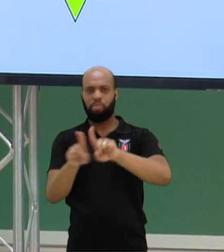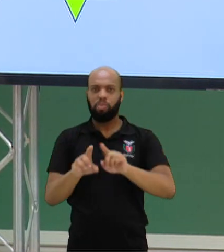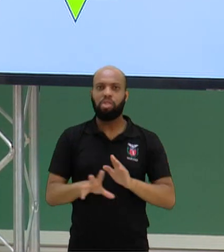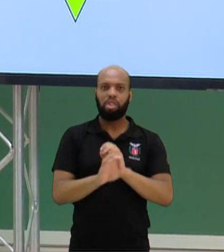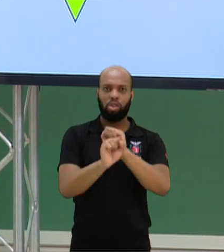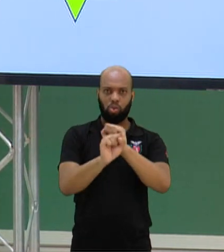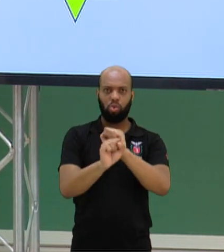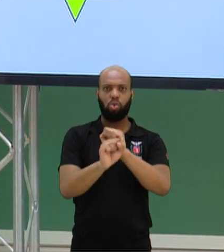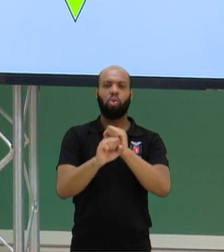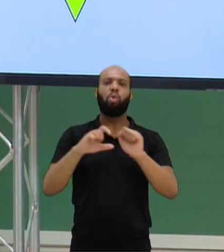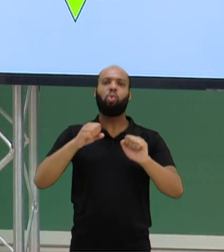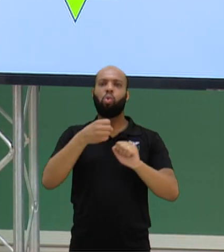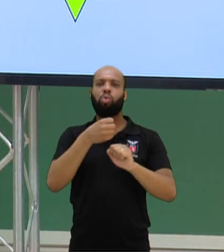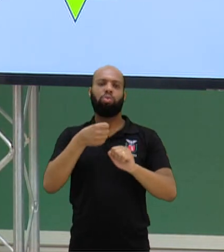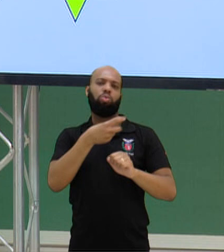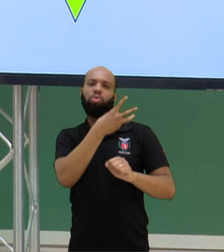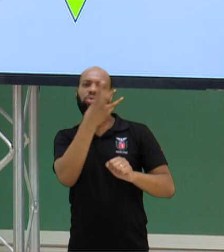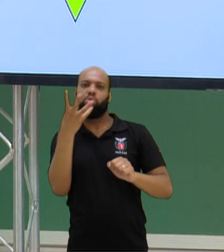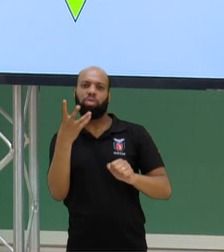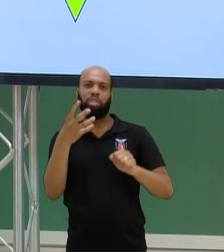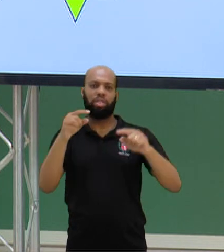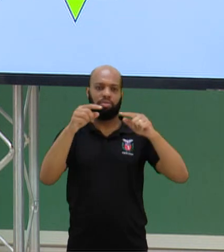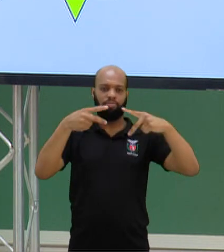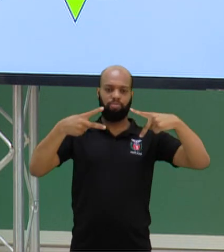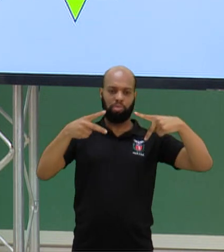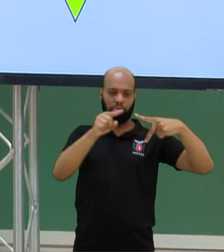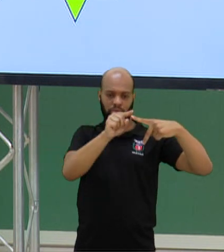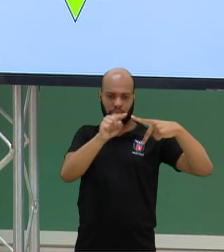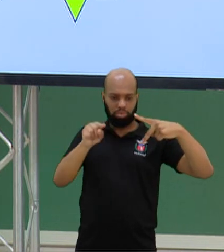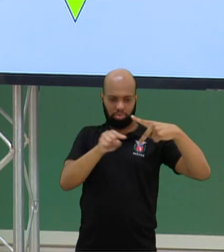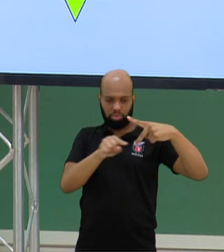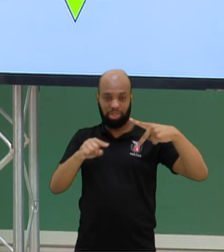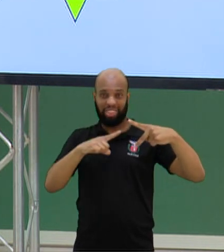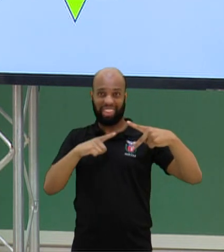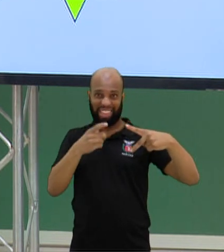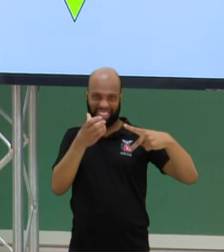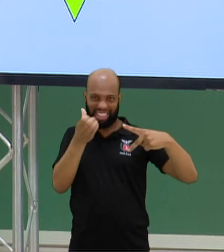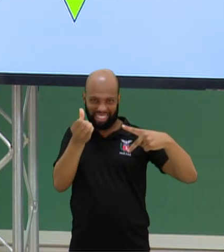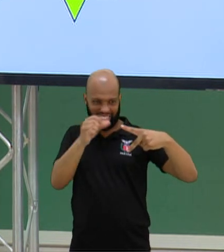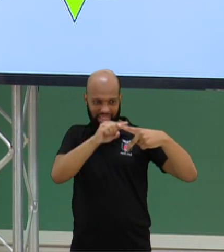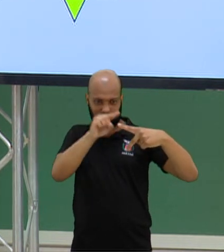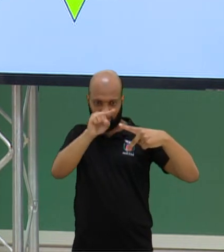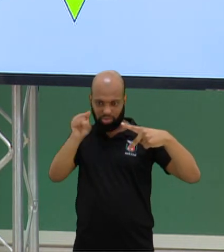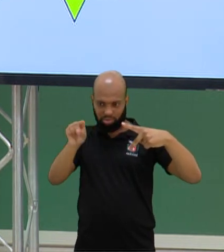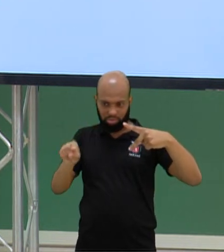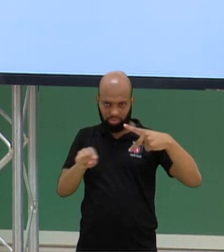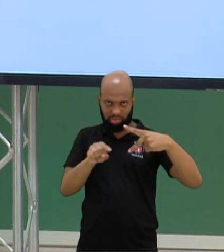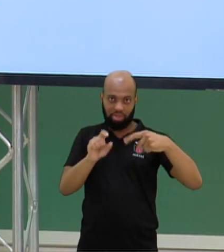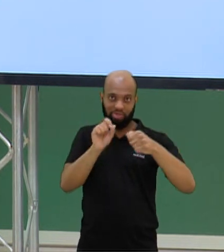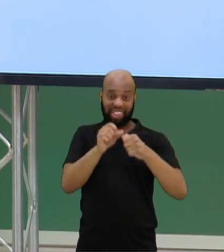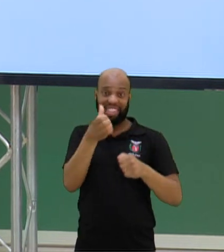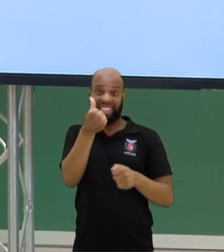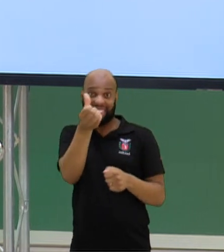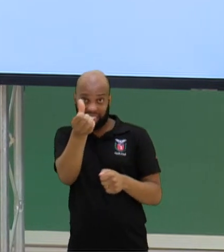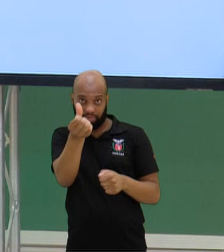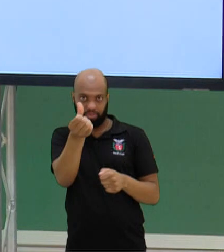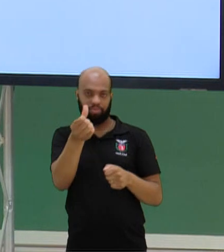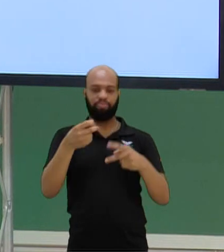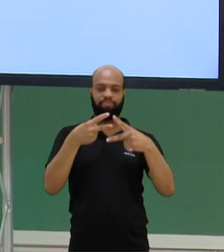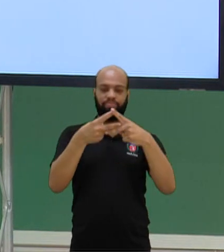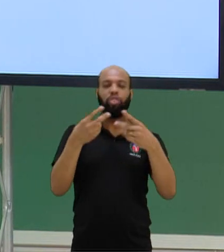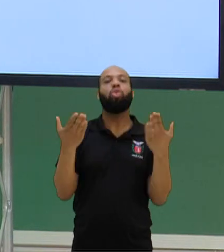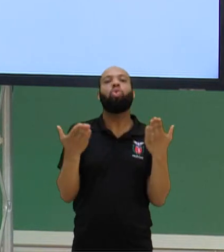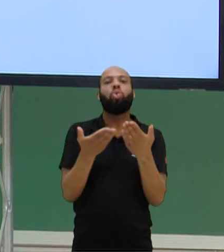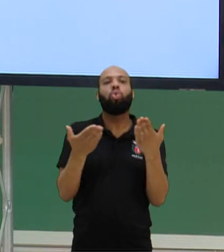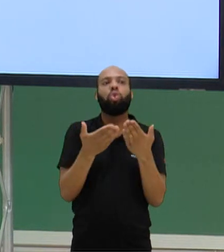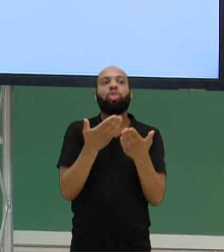o hexágono, decompondo em 6 triângulos, né? E hoje nós vamos avançar um pouquinho mais. Hoje nós vamos ter a